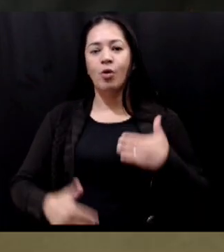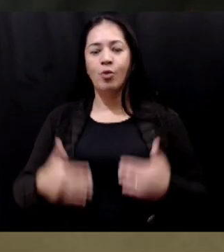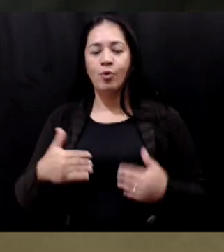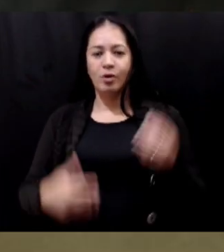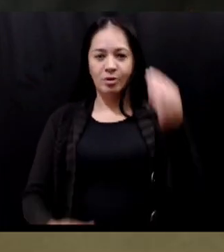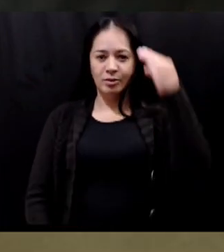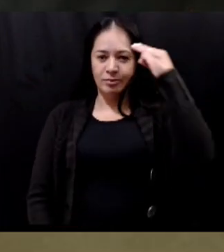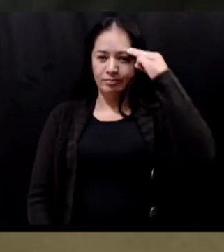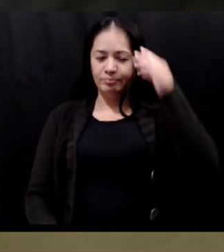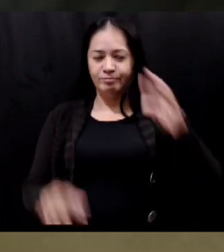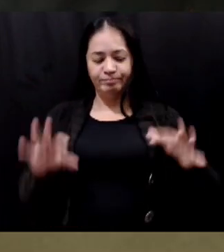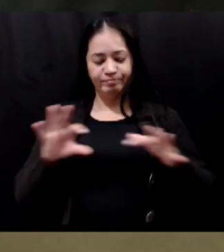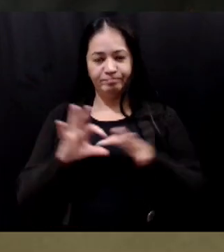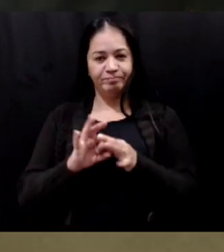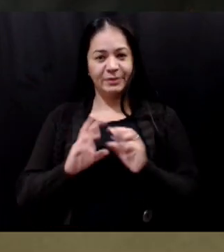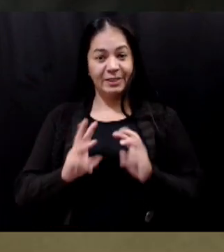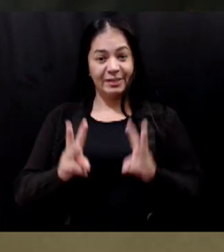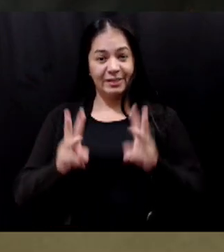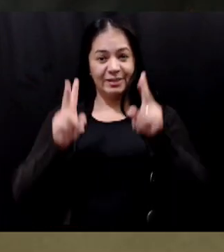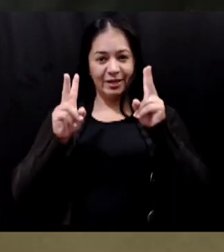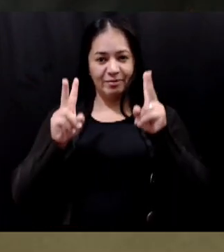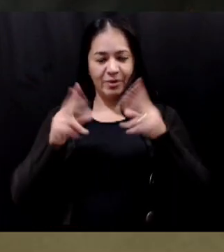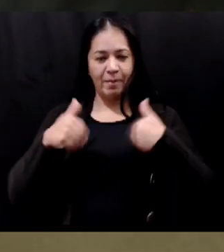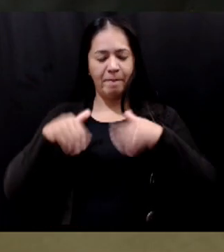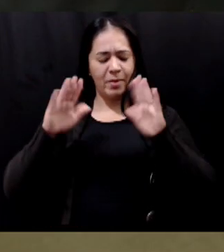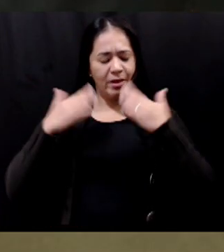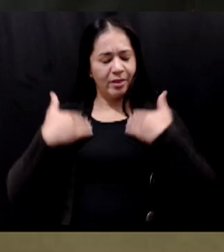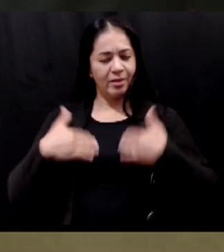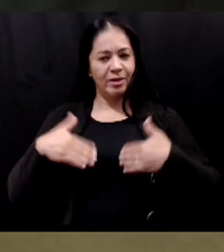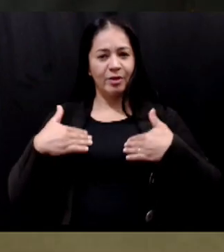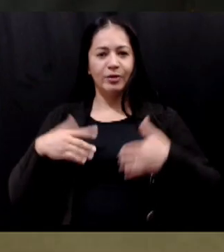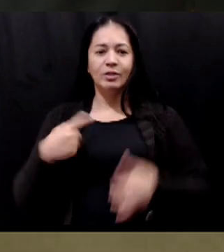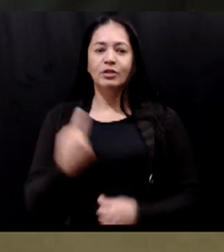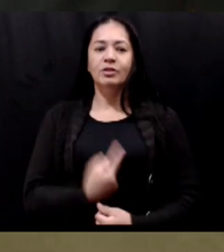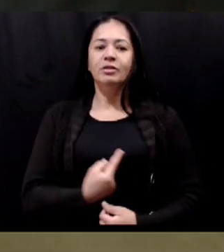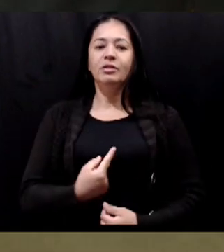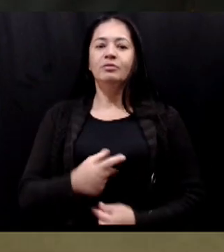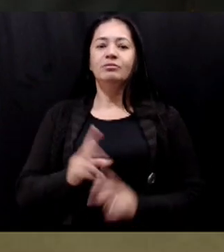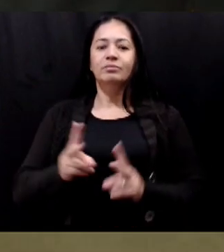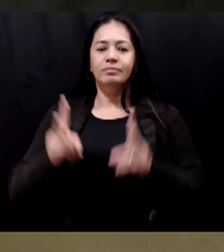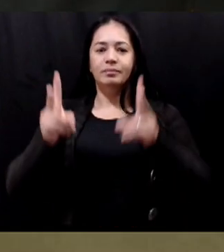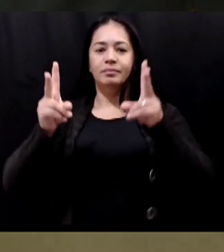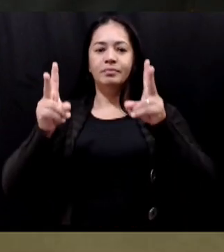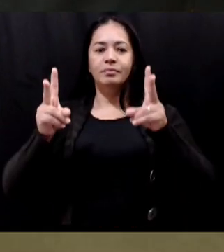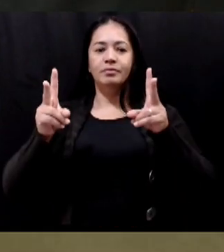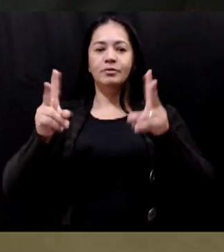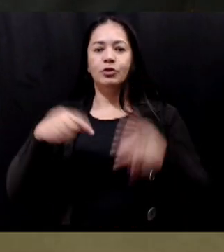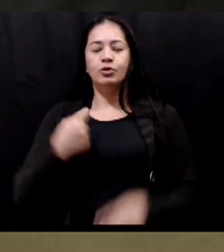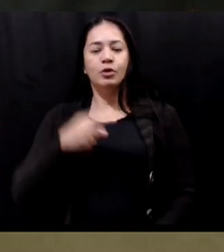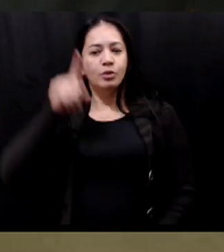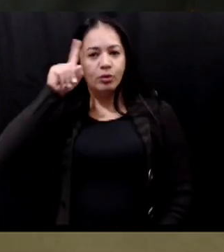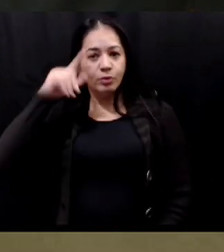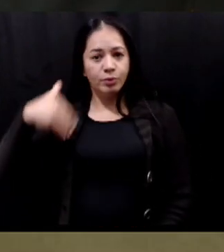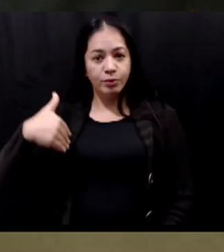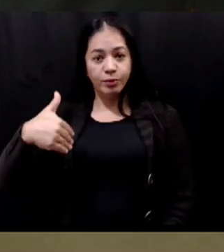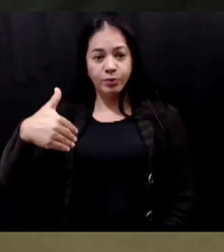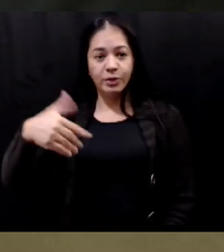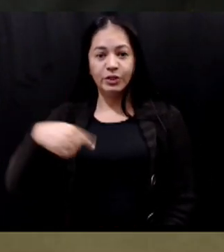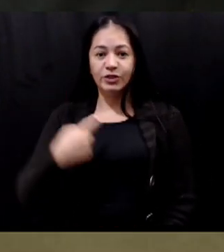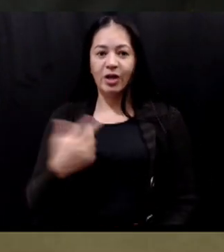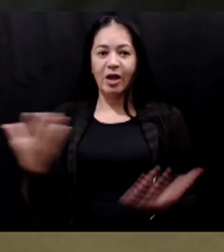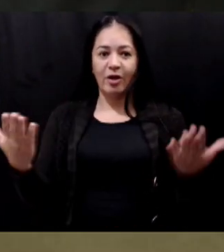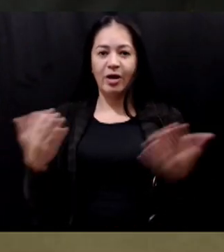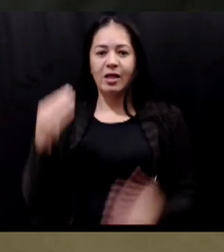jeito mais tranquilo para a gente se manter, né, levar o nosso dia a dia. E a gente vai assim tentando ajustar o